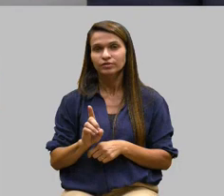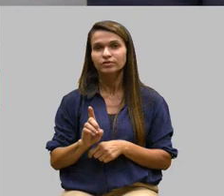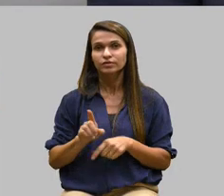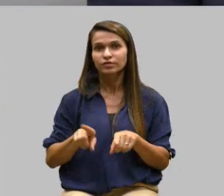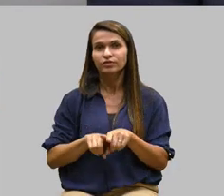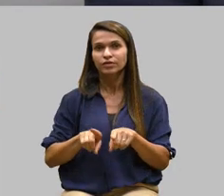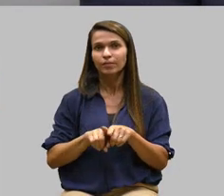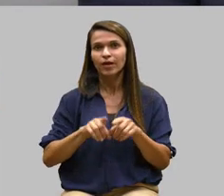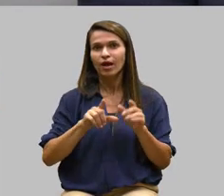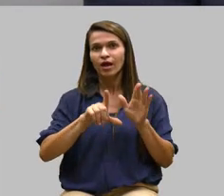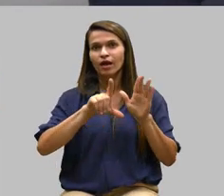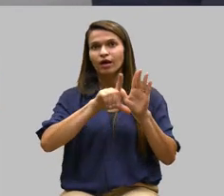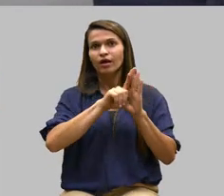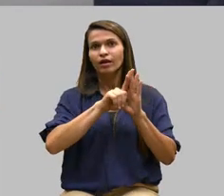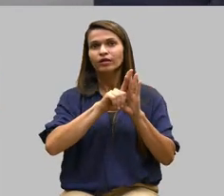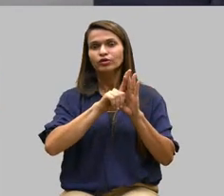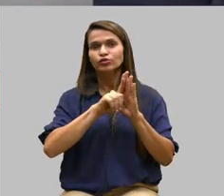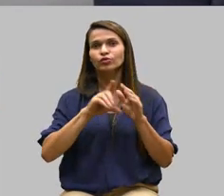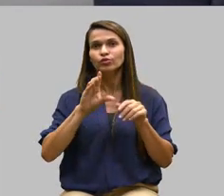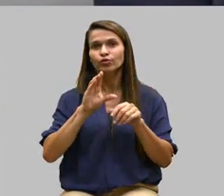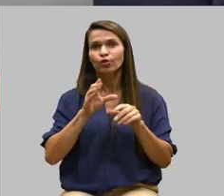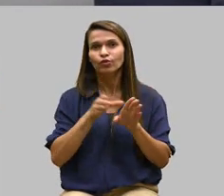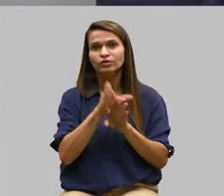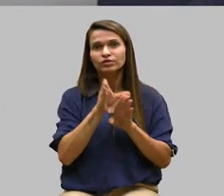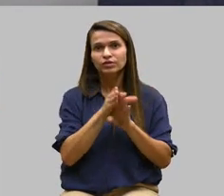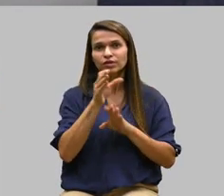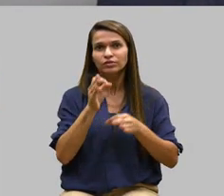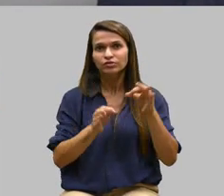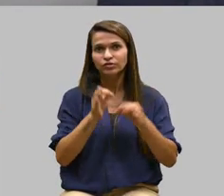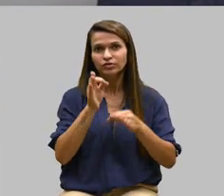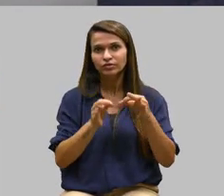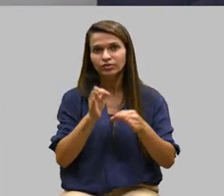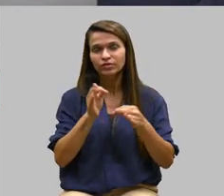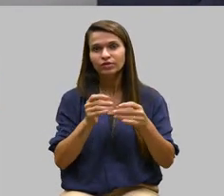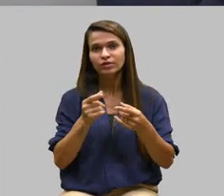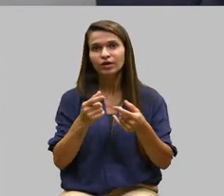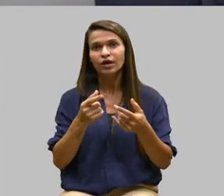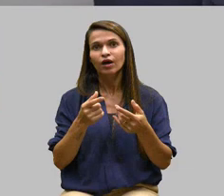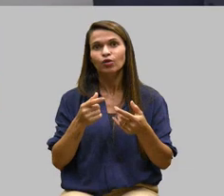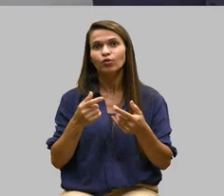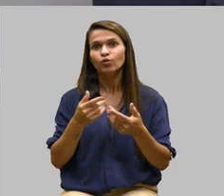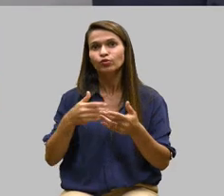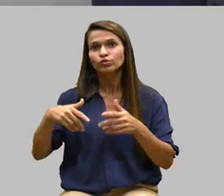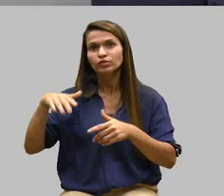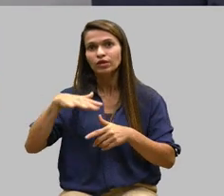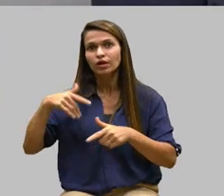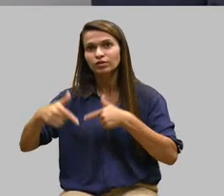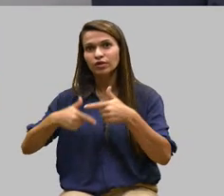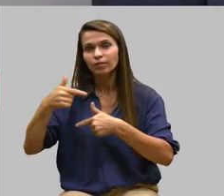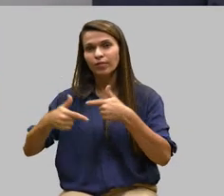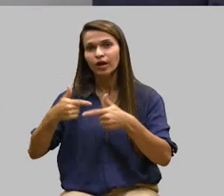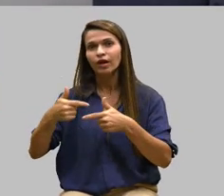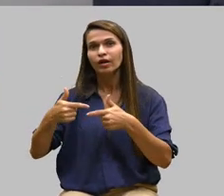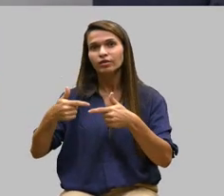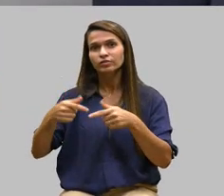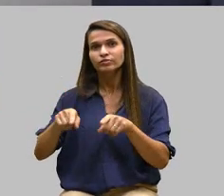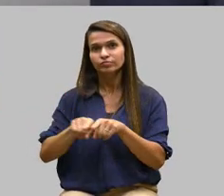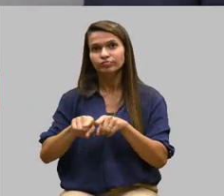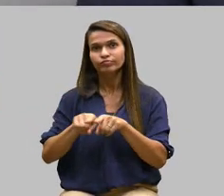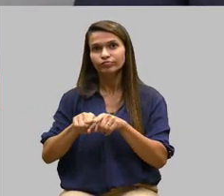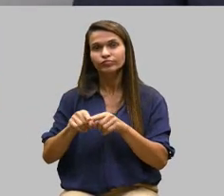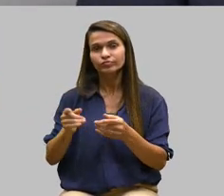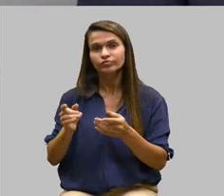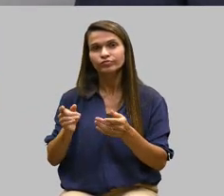a resolução 230 do Conselho Nacional de Justiça que orienta até com ação das atividades dos órgãos judiciais e de seus serviços